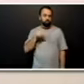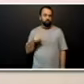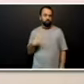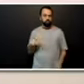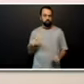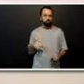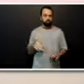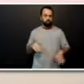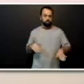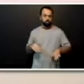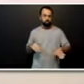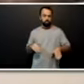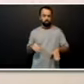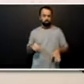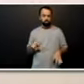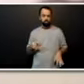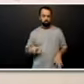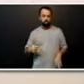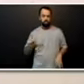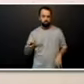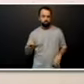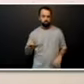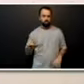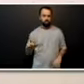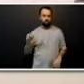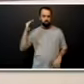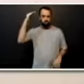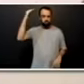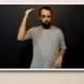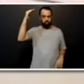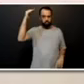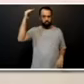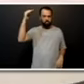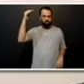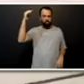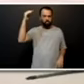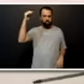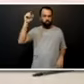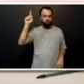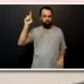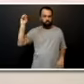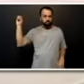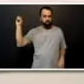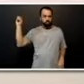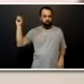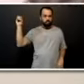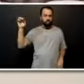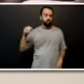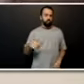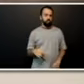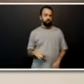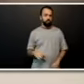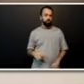Mínima. Menos um. Máxima. 10.